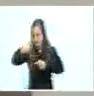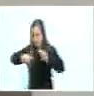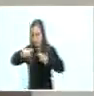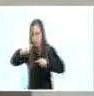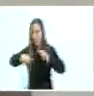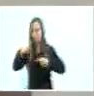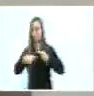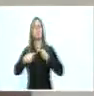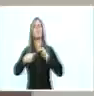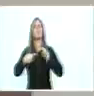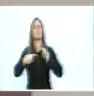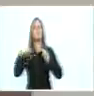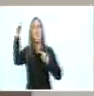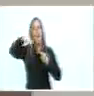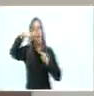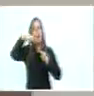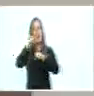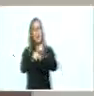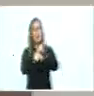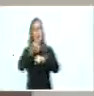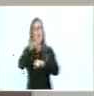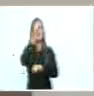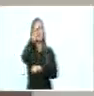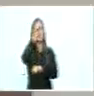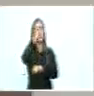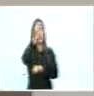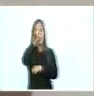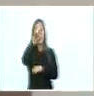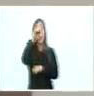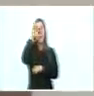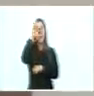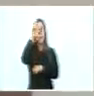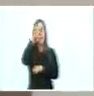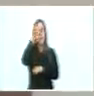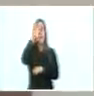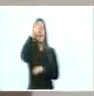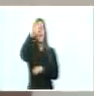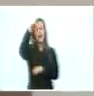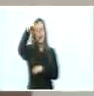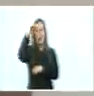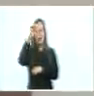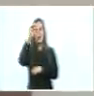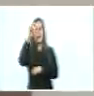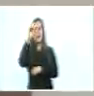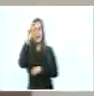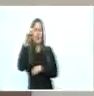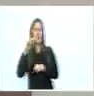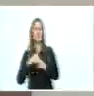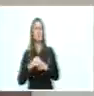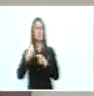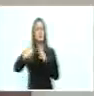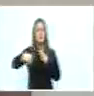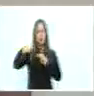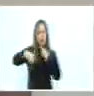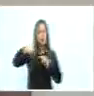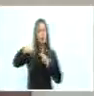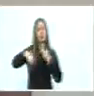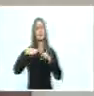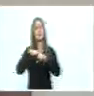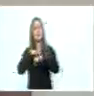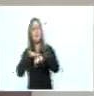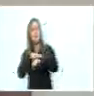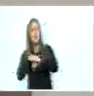implantação da Superintendência de Educação em Viçosa estavam aqui presentes, e a gente tirou como